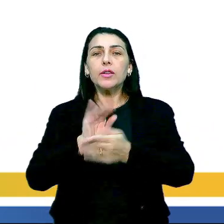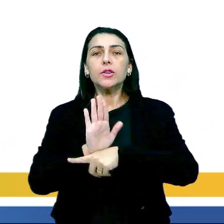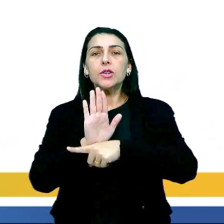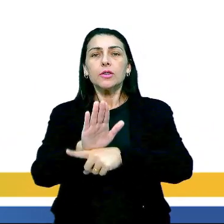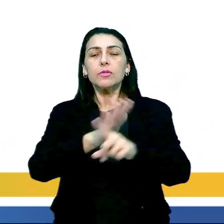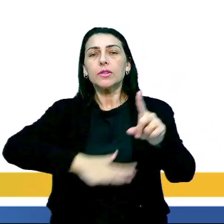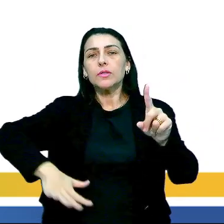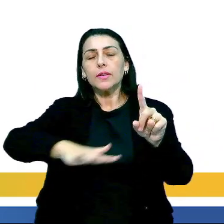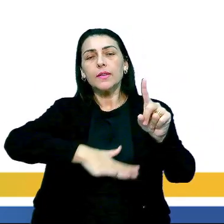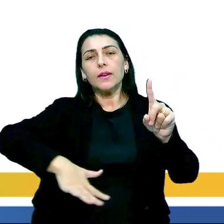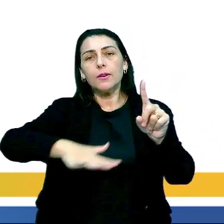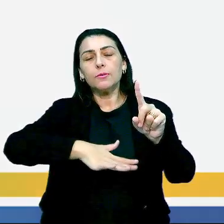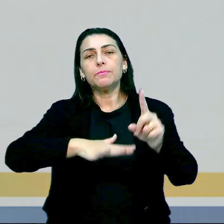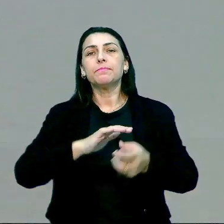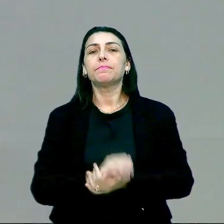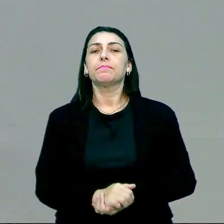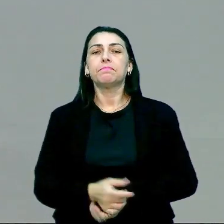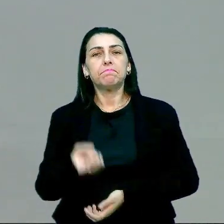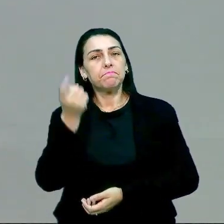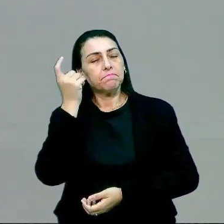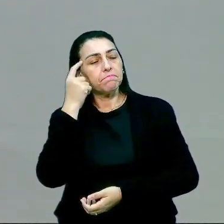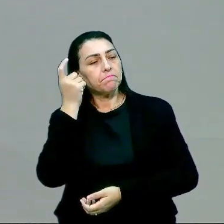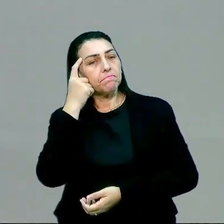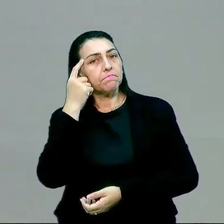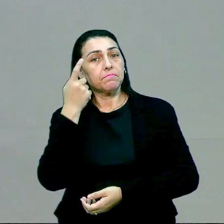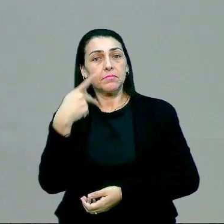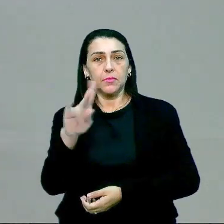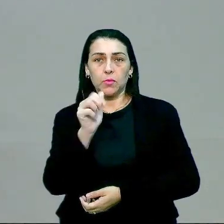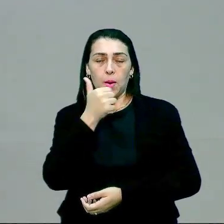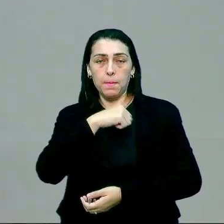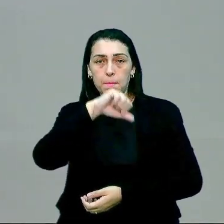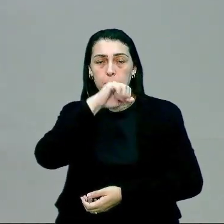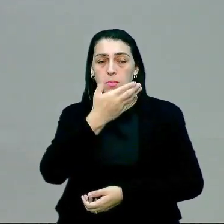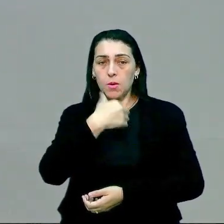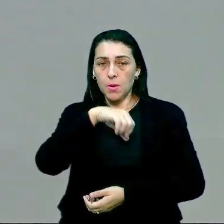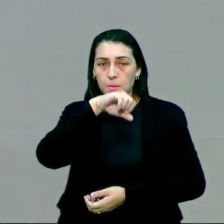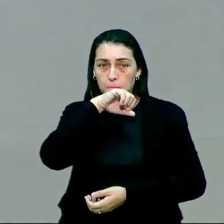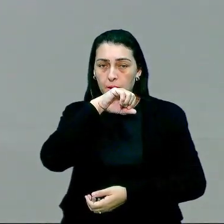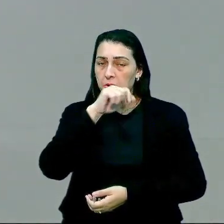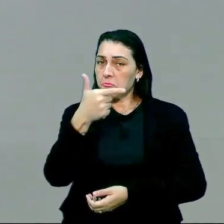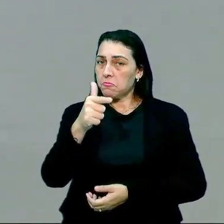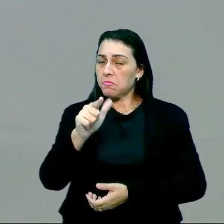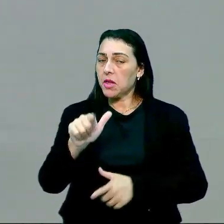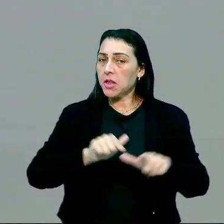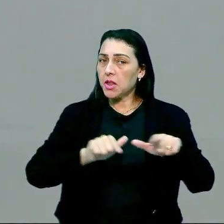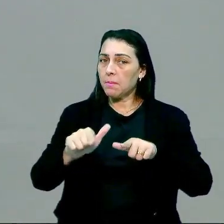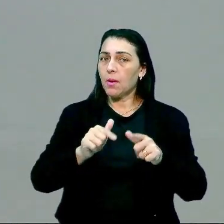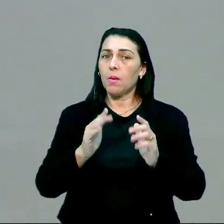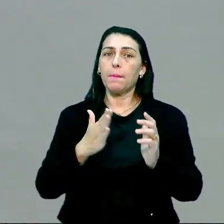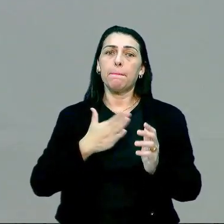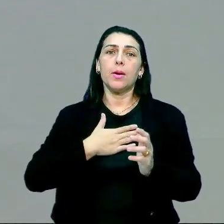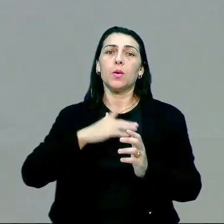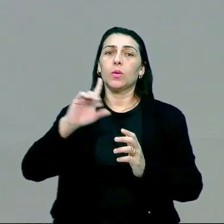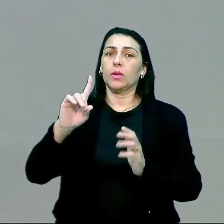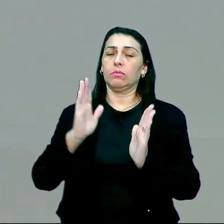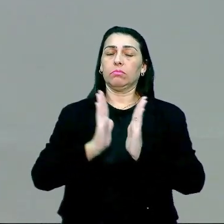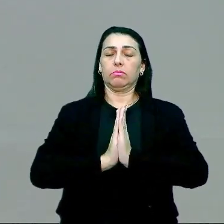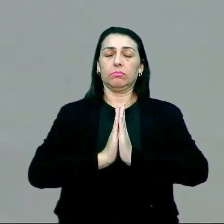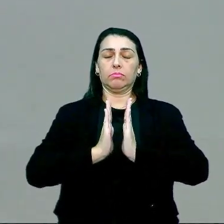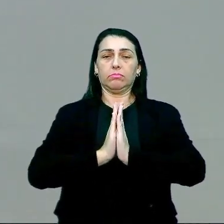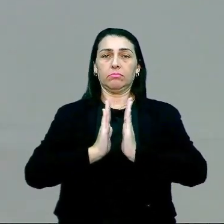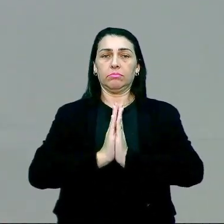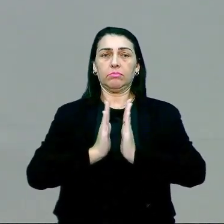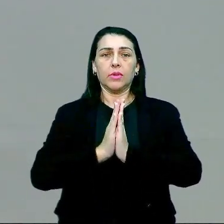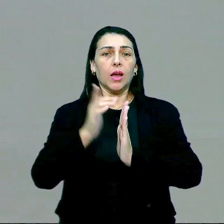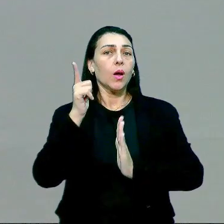de desamparo social. Então pare para pensar, a sua mãe, seu pai está desempregado. Oh meu Deus, faz a oração